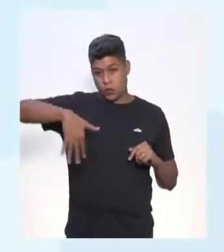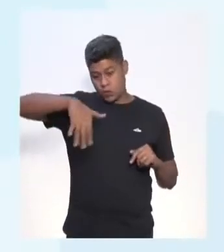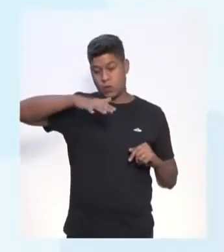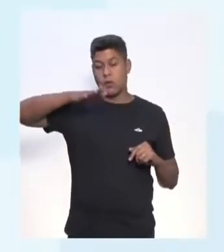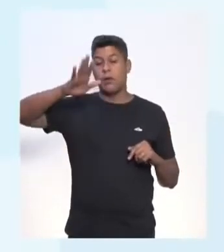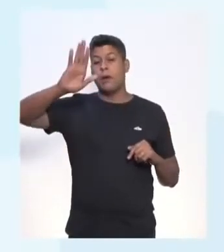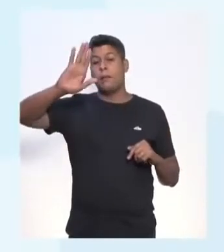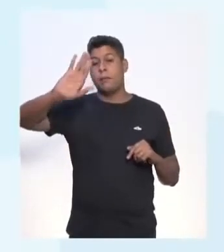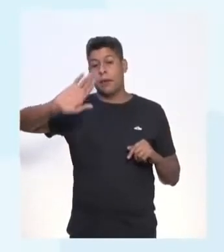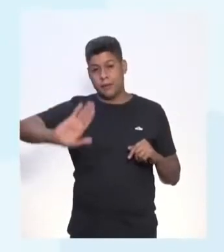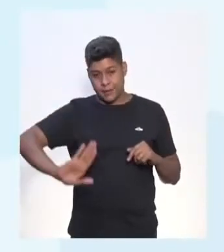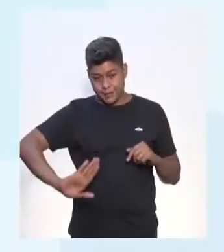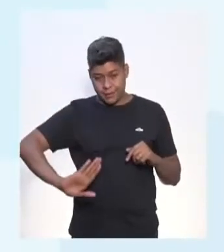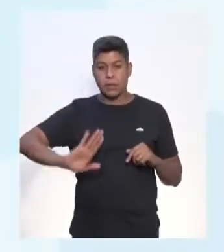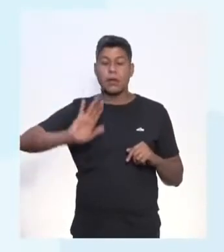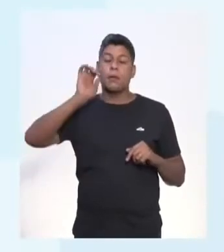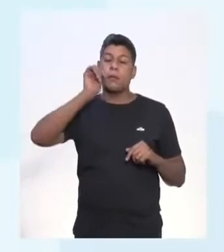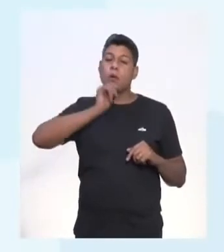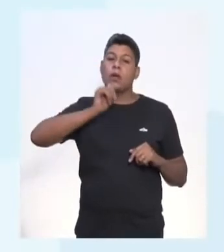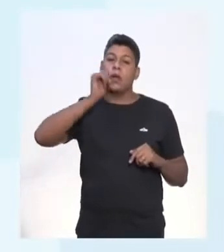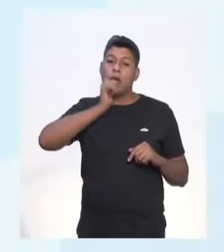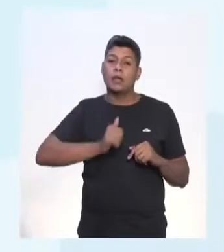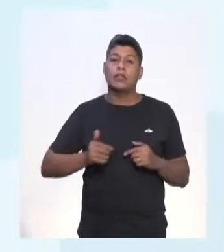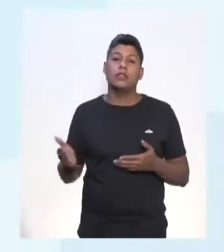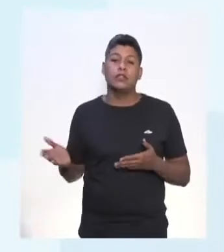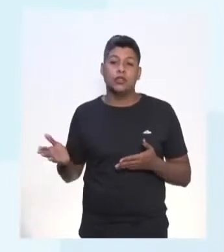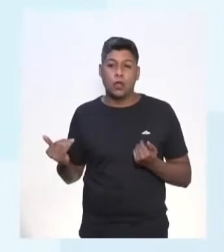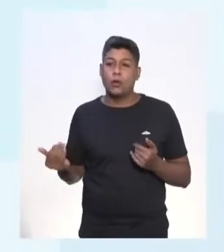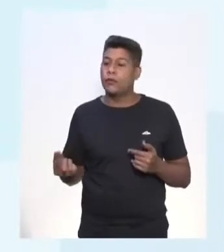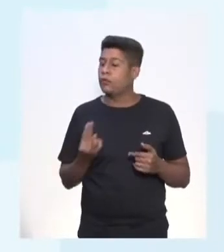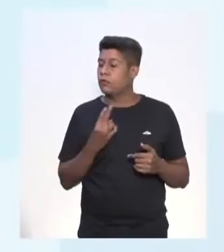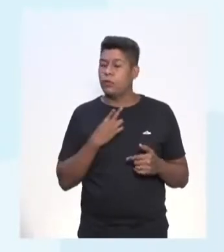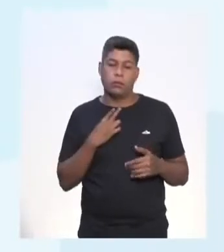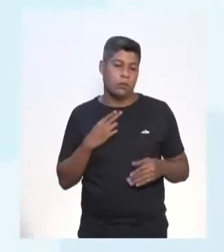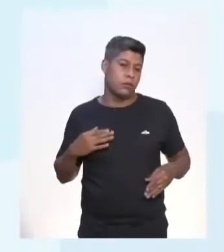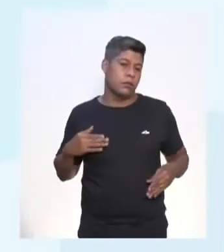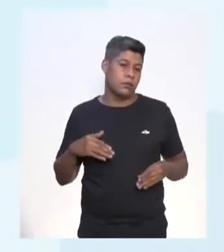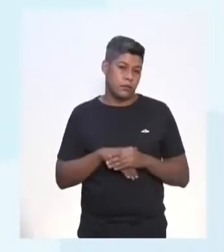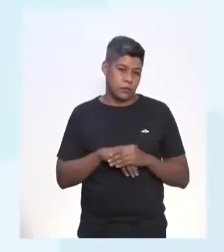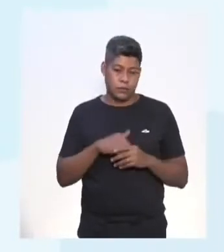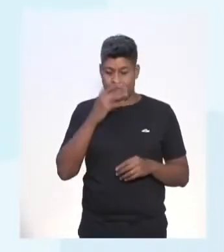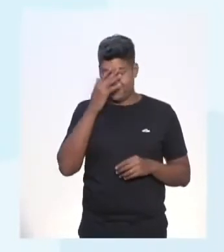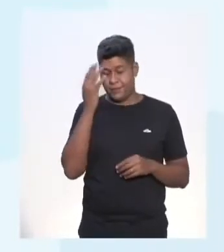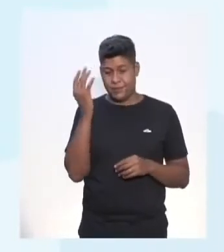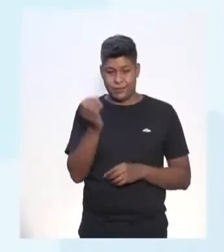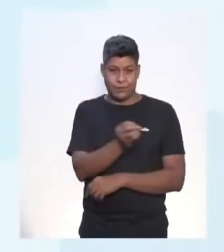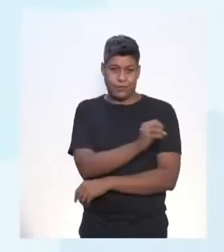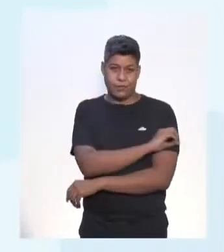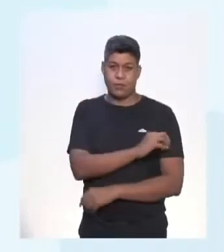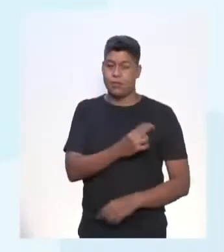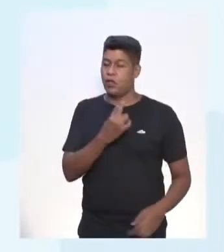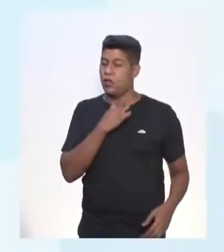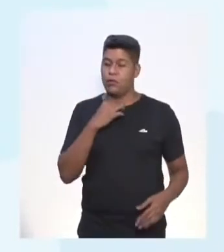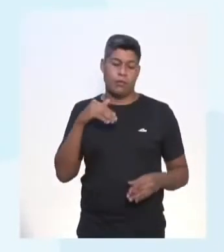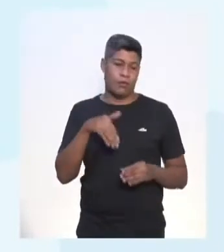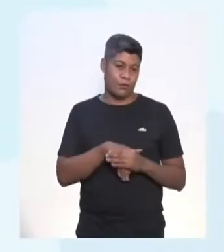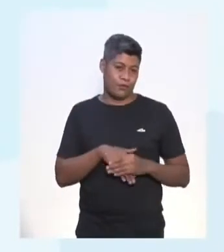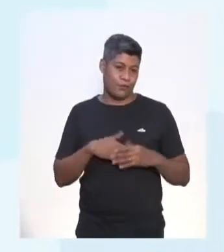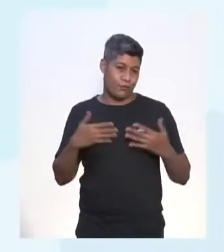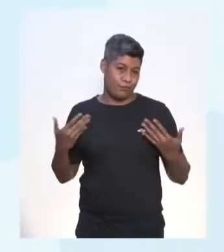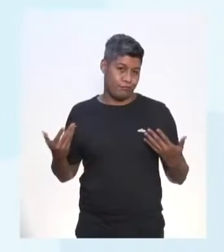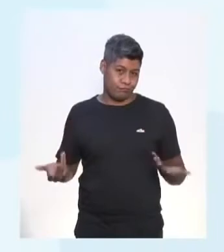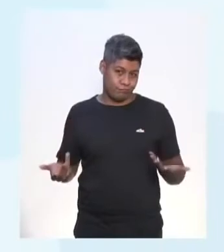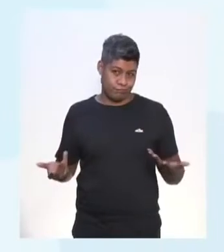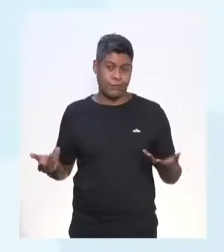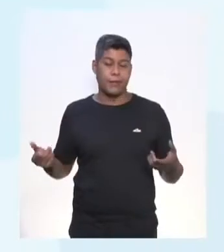brasileira, mulheres, jovens, não poderiam votar. Pessoas analfabetas não poderiam votar.